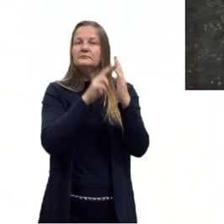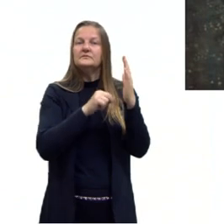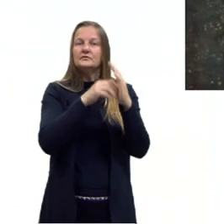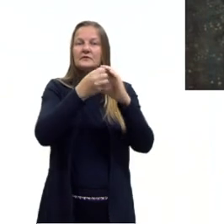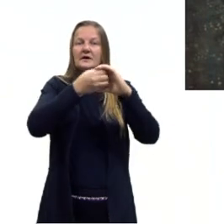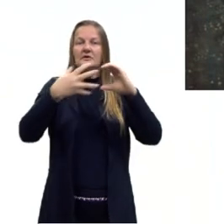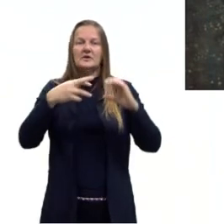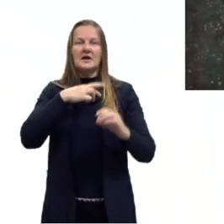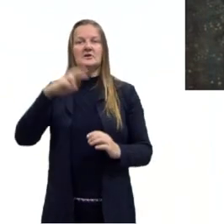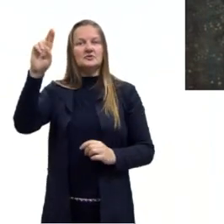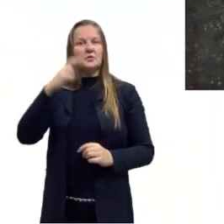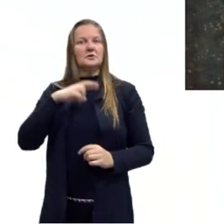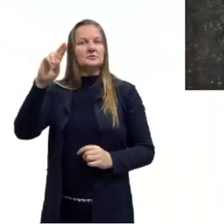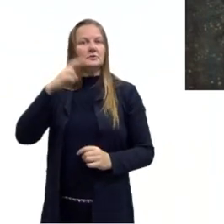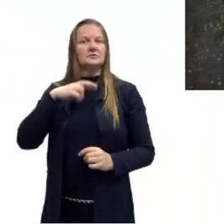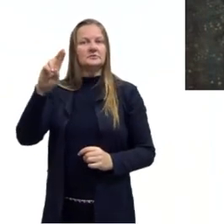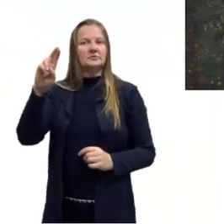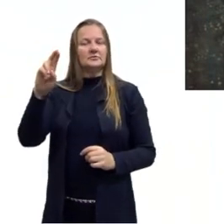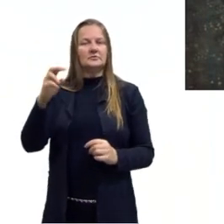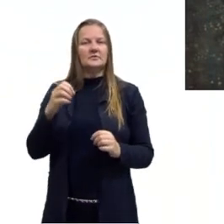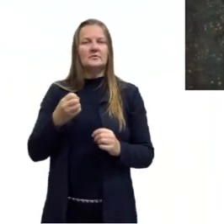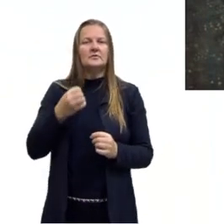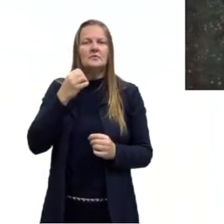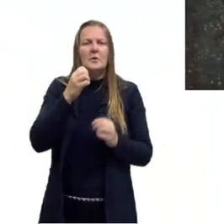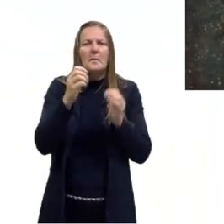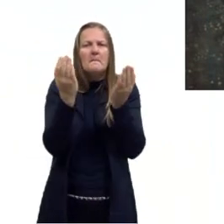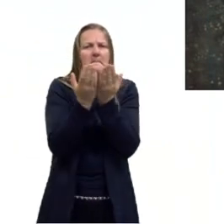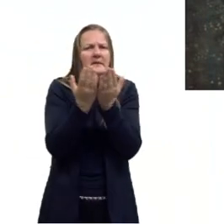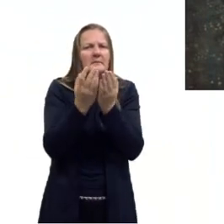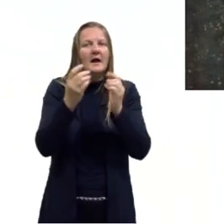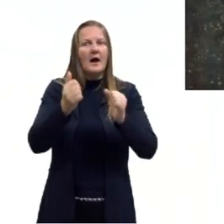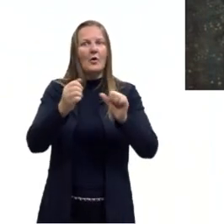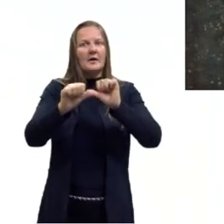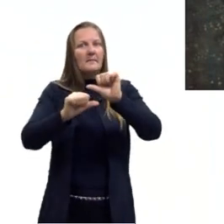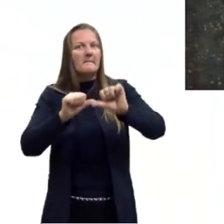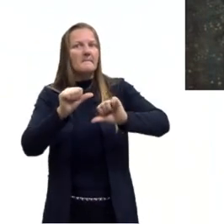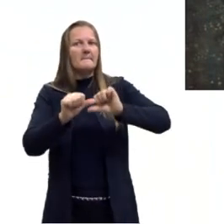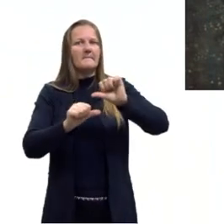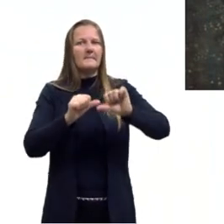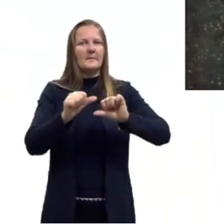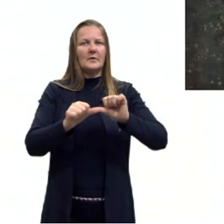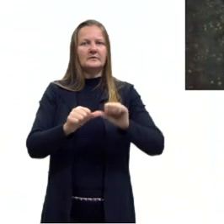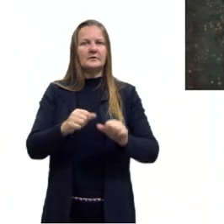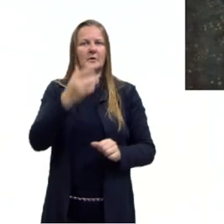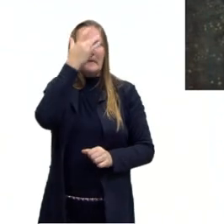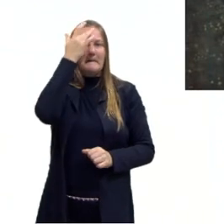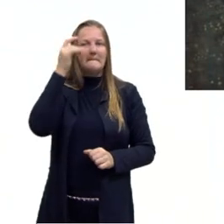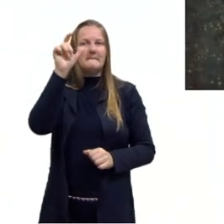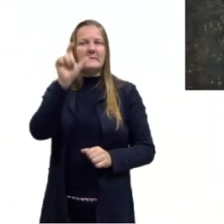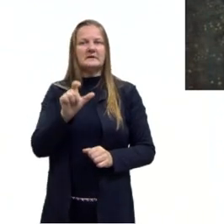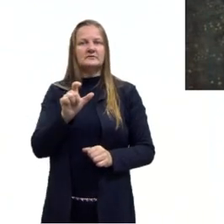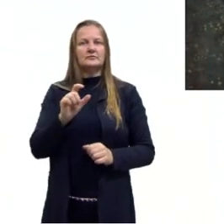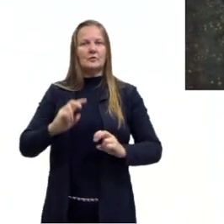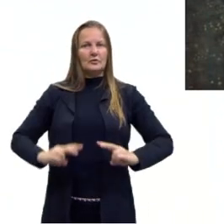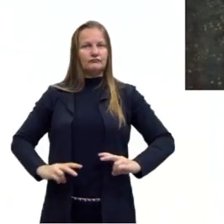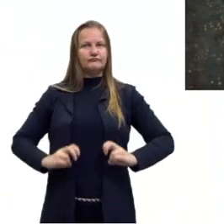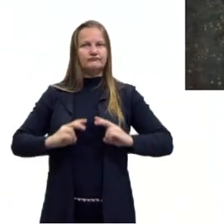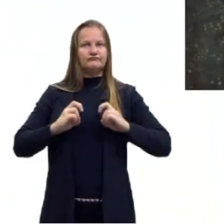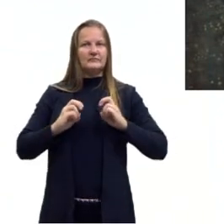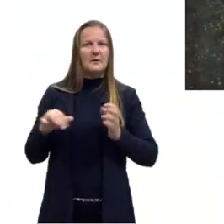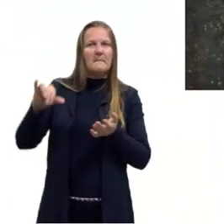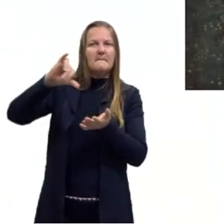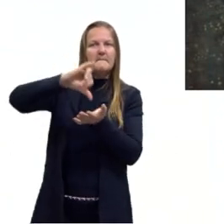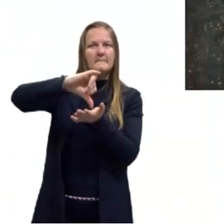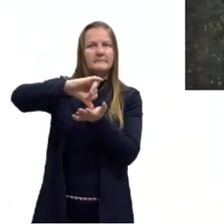característica religiosa né com narrativas bíblicas neste momento o homem passa a ser a principal